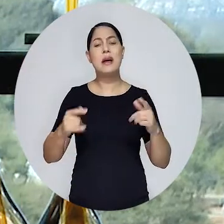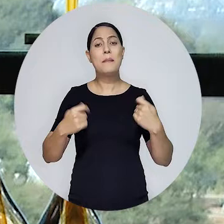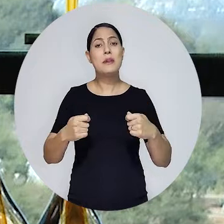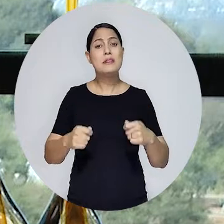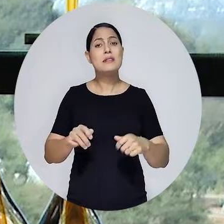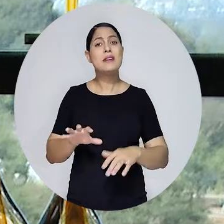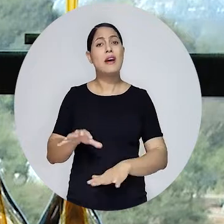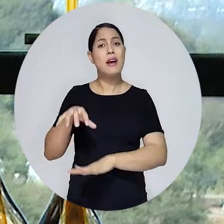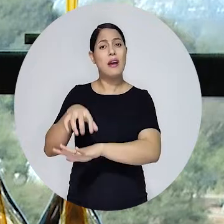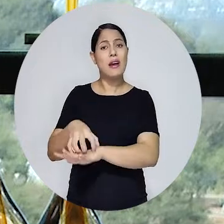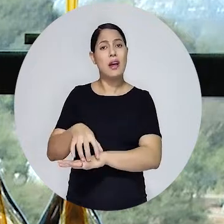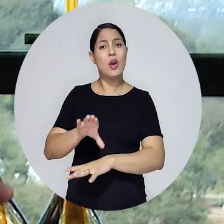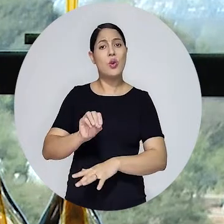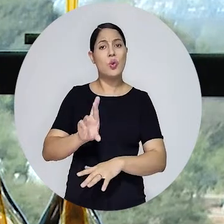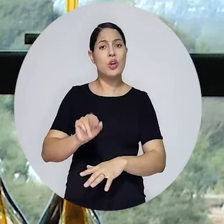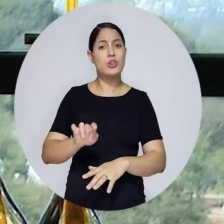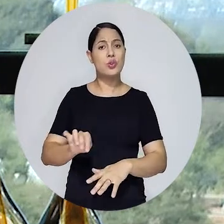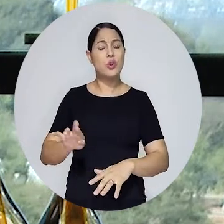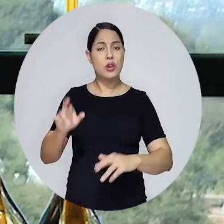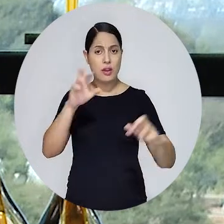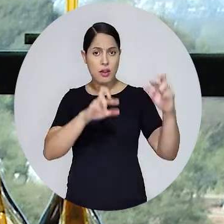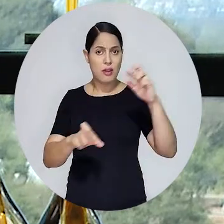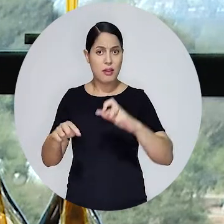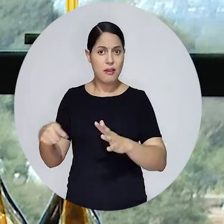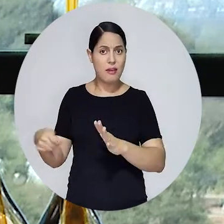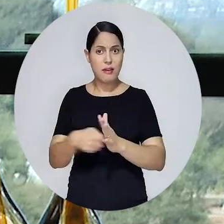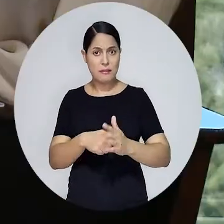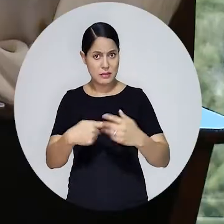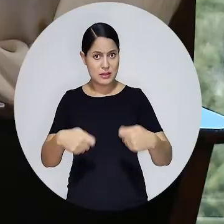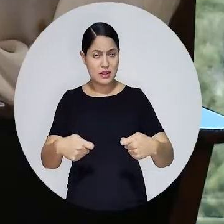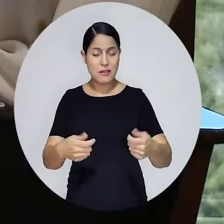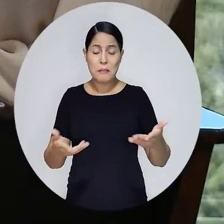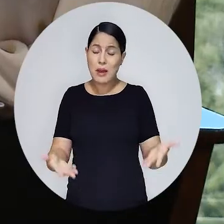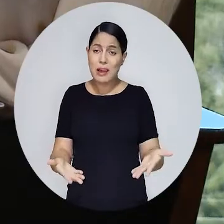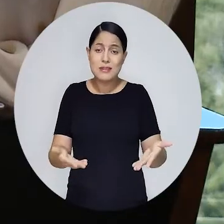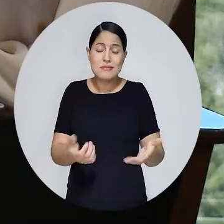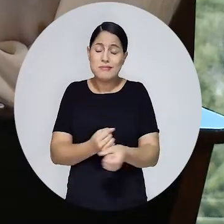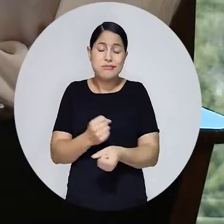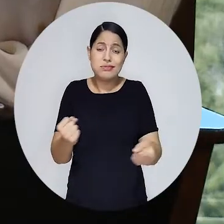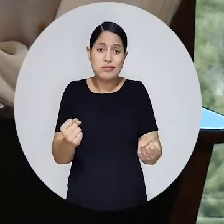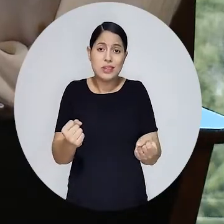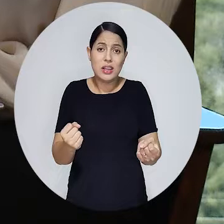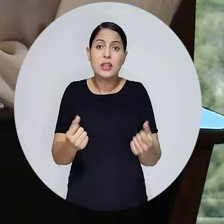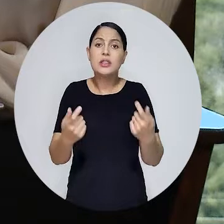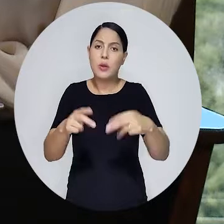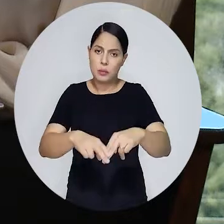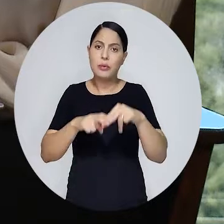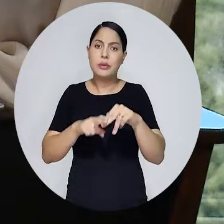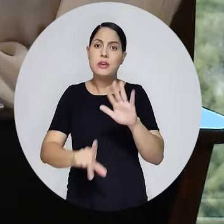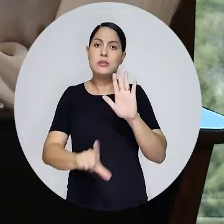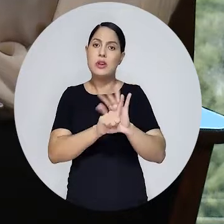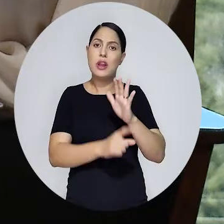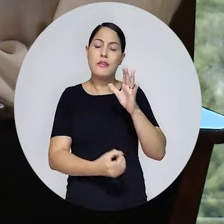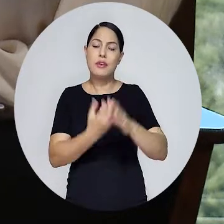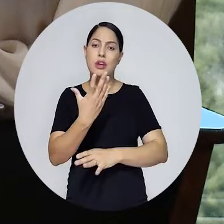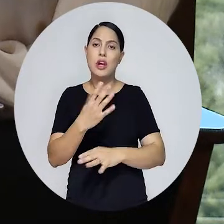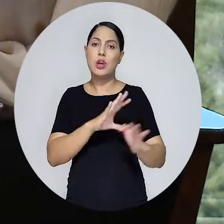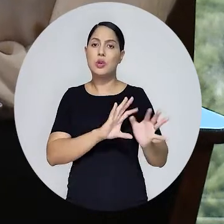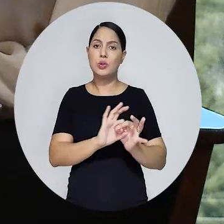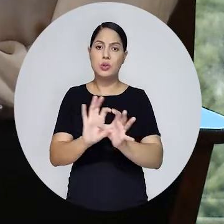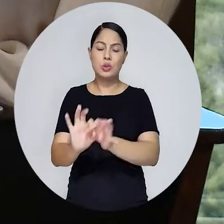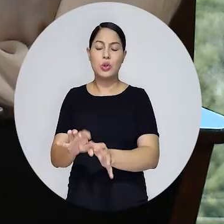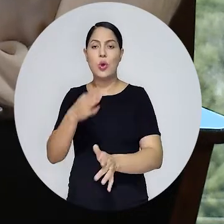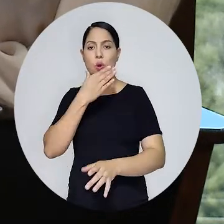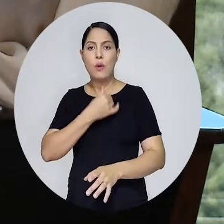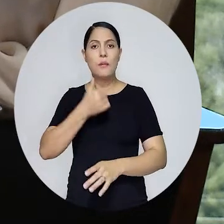níveis administrativos das corregedorias, mas como isso não foi possível, a lei ela vem através de uma grande construção de vários homens e mulheres